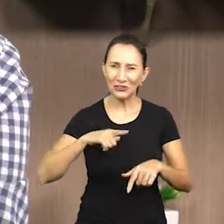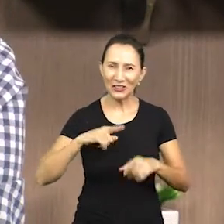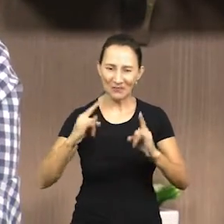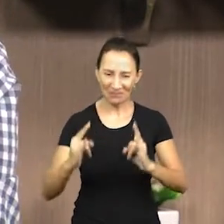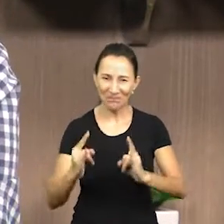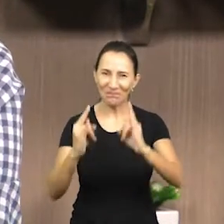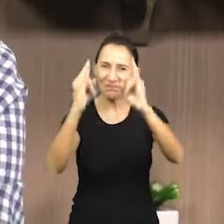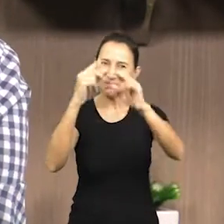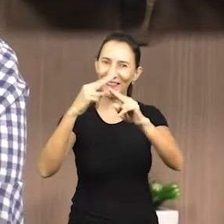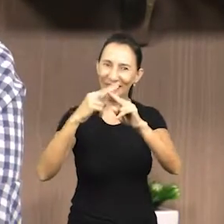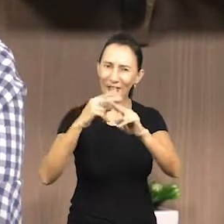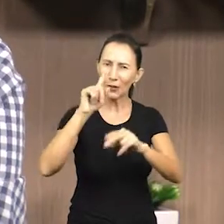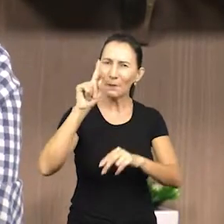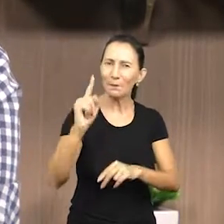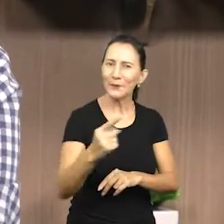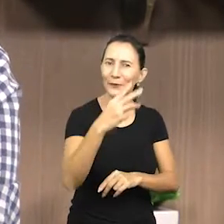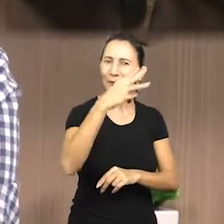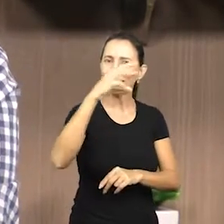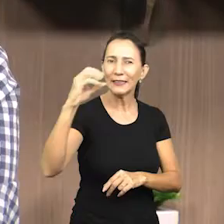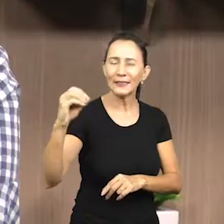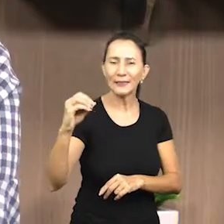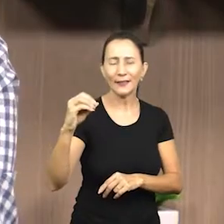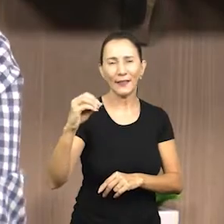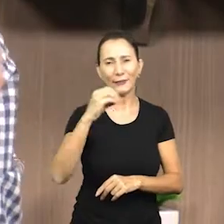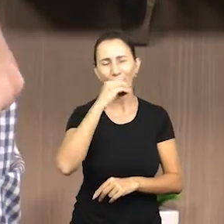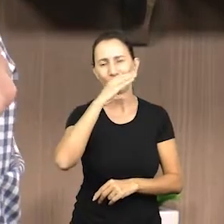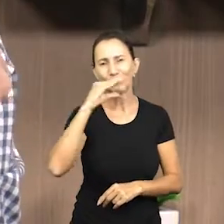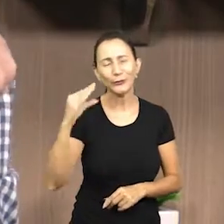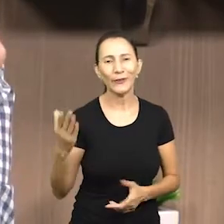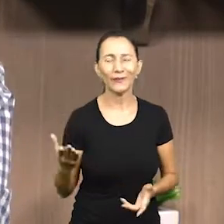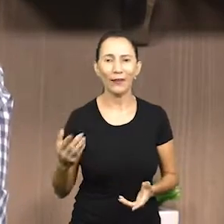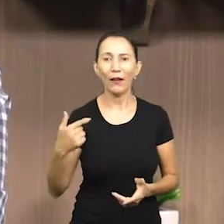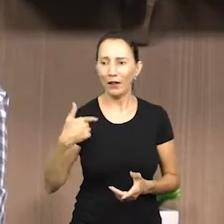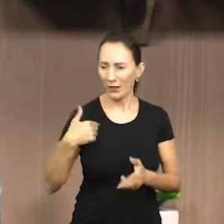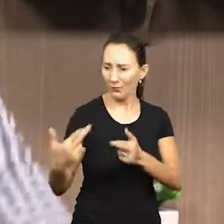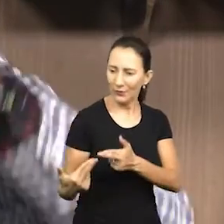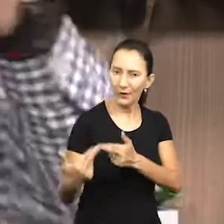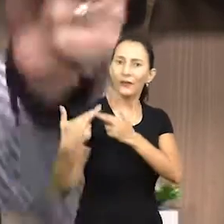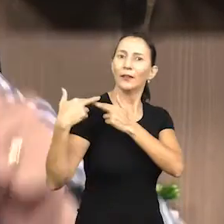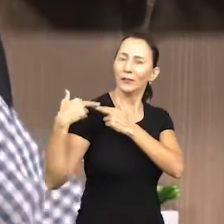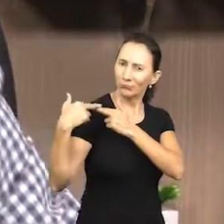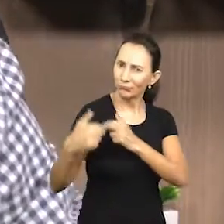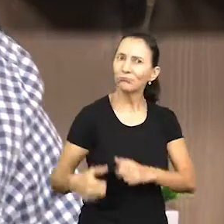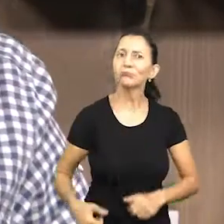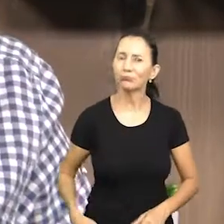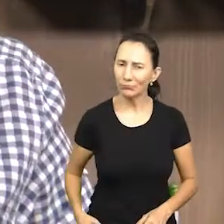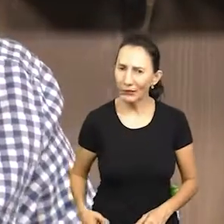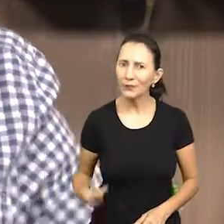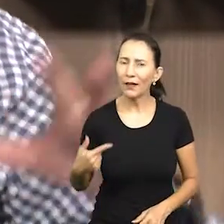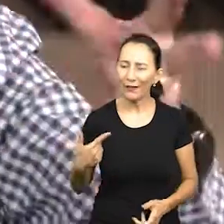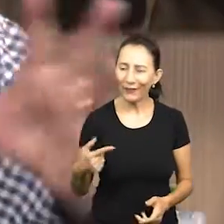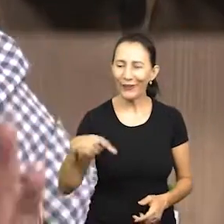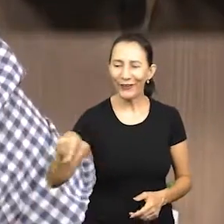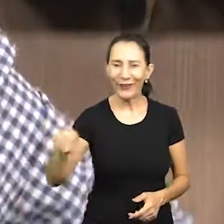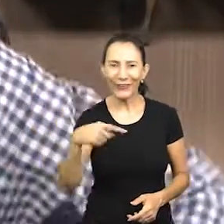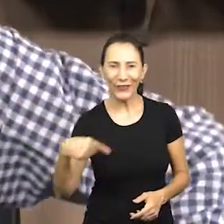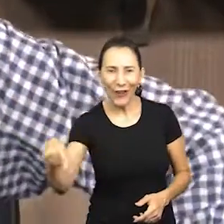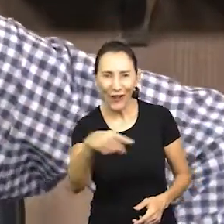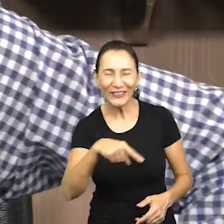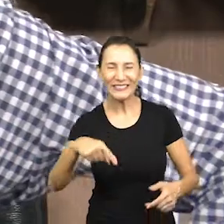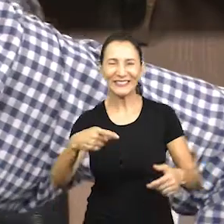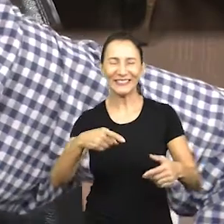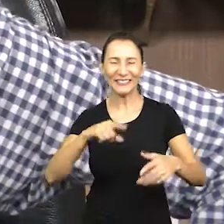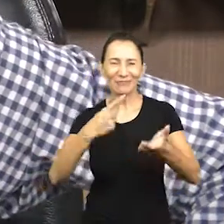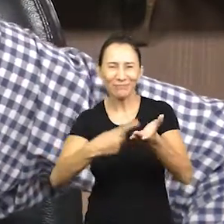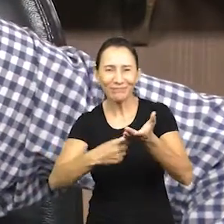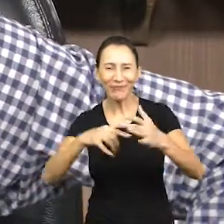1.300 colegas de trabalho no banco, eu tinha uma responsabilidade. Eu jogava futebol com eles, tudo legal, fazia parte,